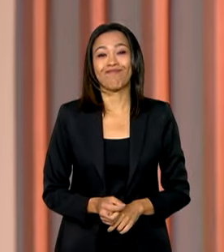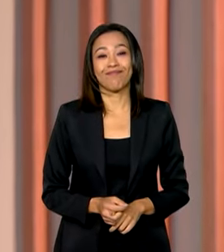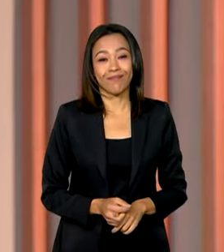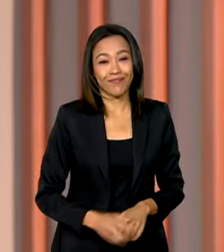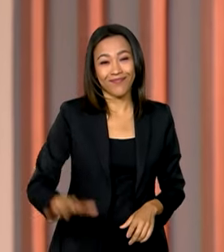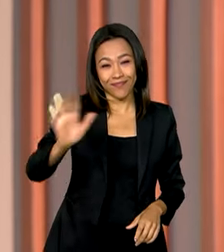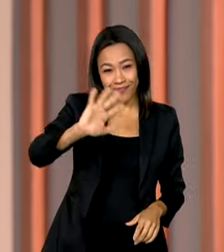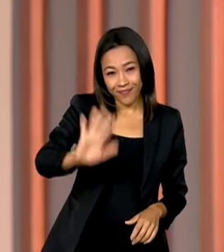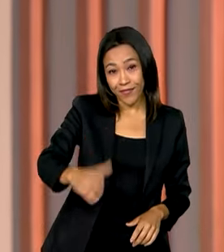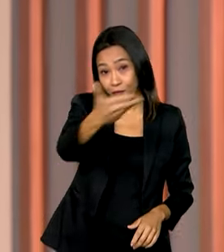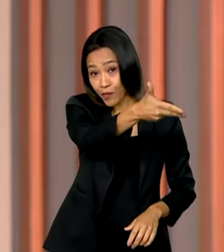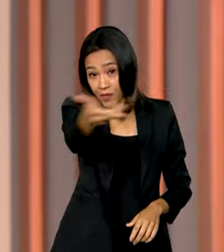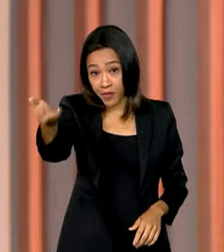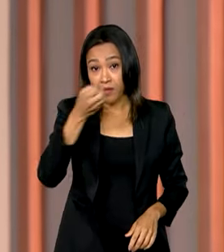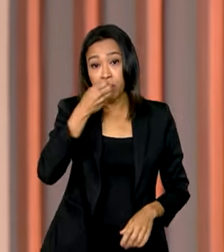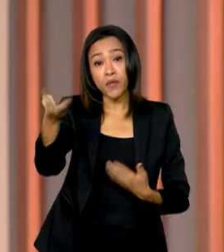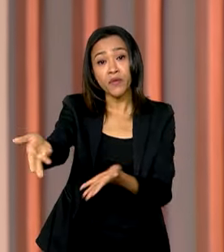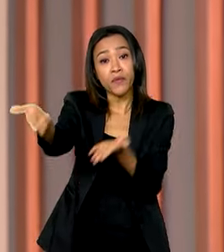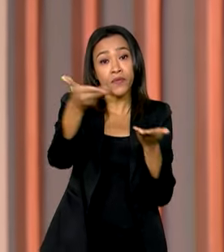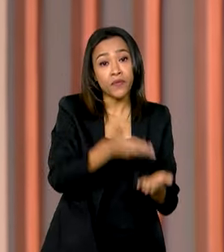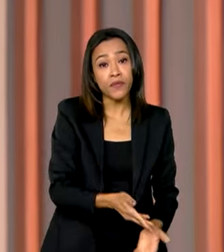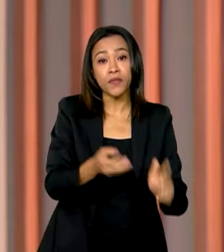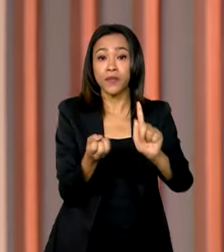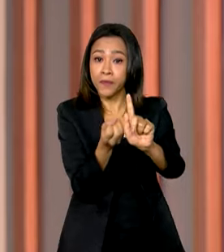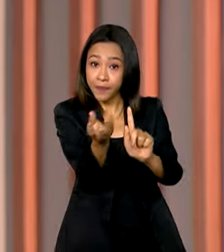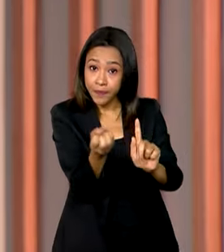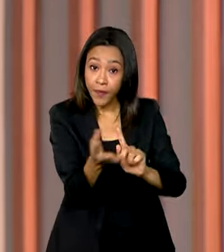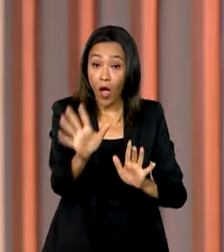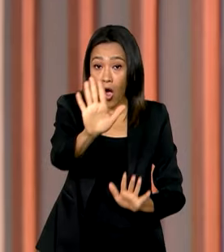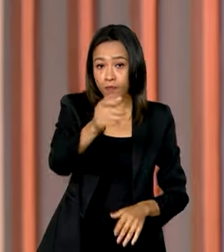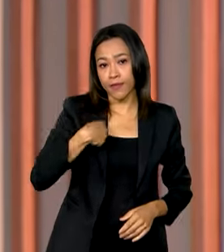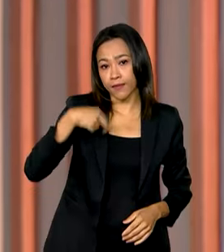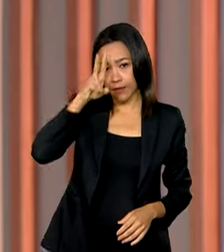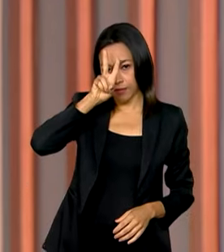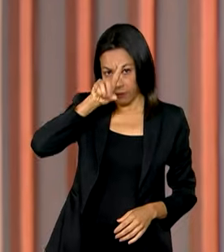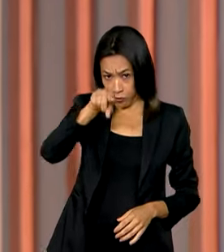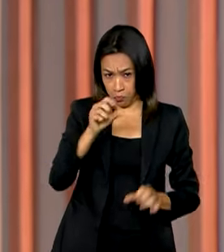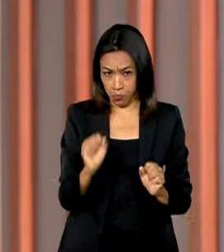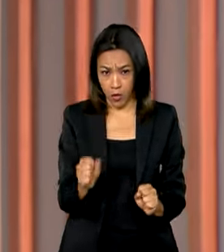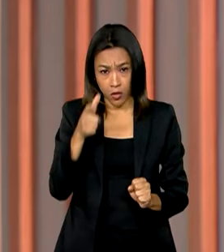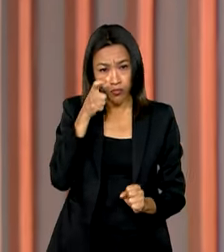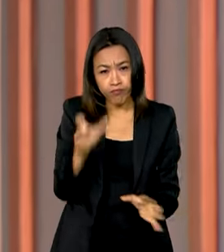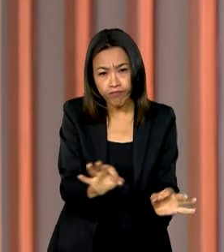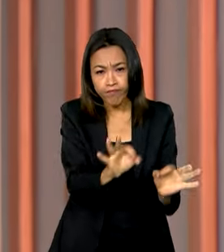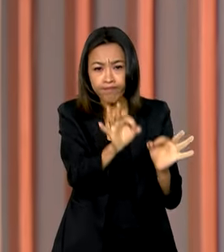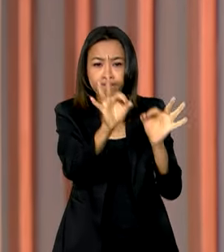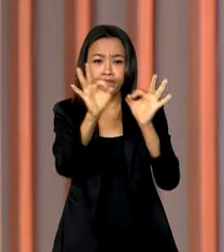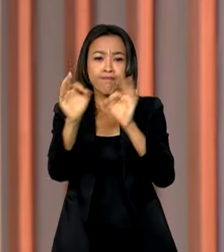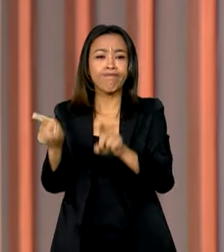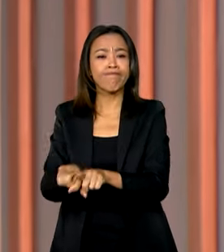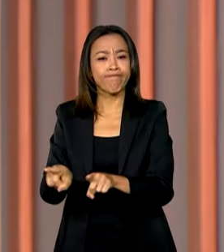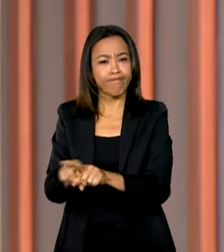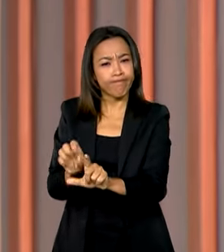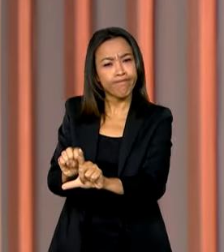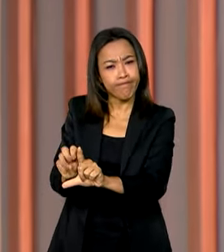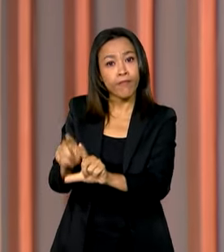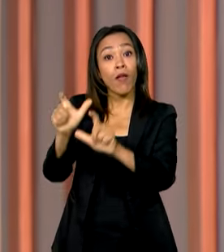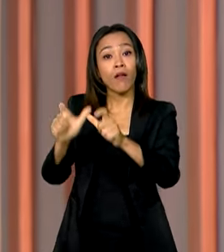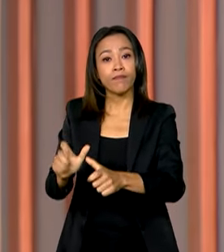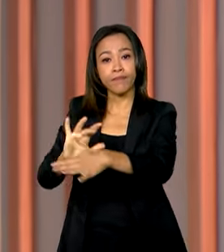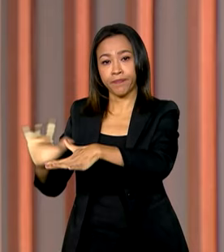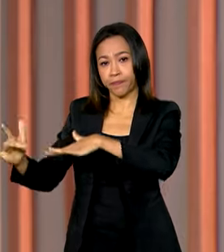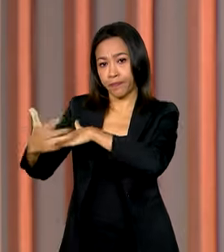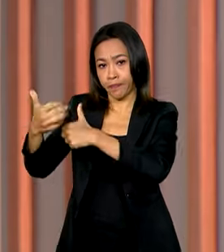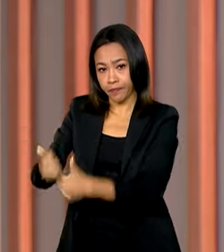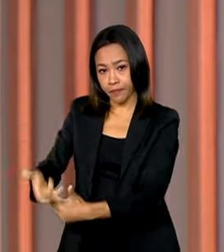Olá, seja muito bem-vindo ao Canal GOV. Lembrando que você pode nos acompanhar também ao vivo pelas redes